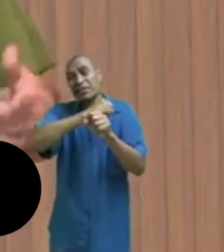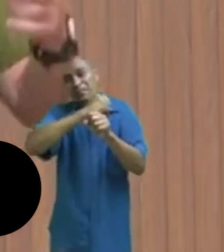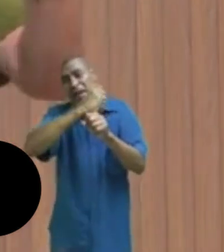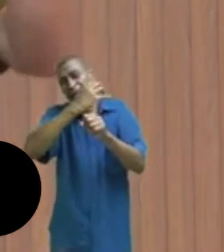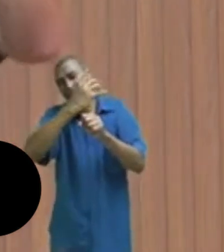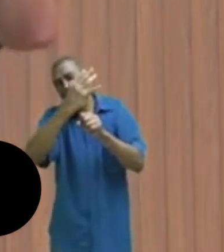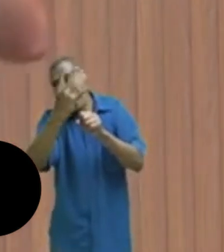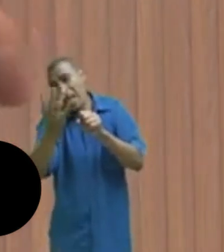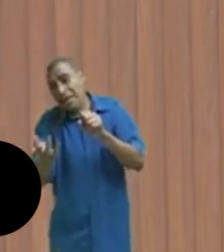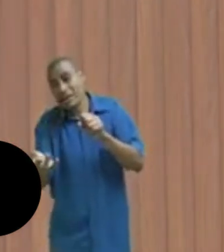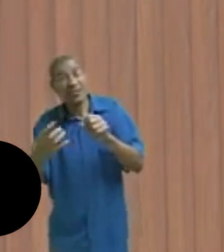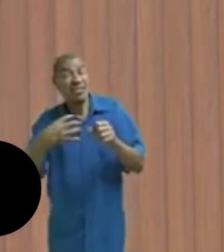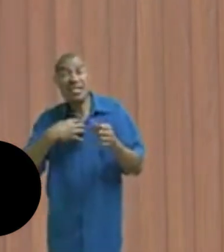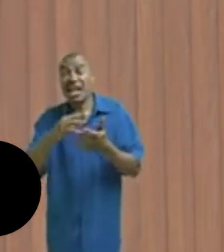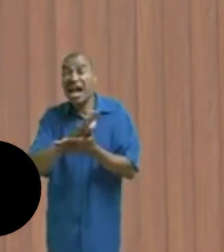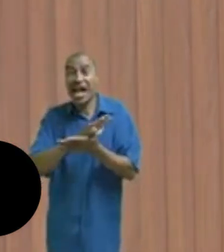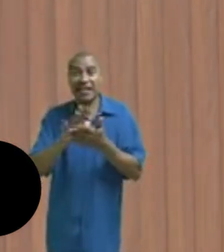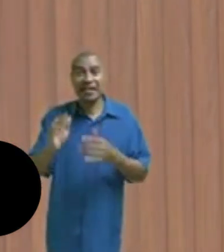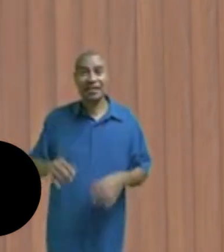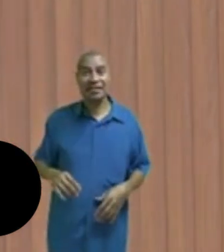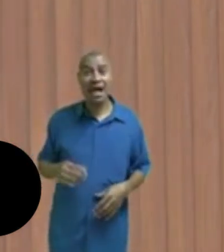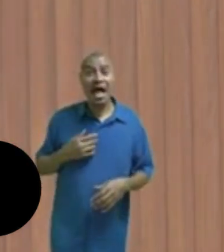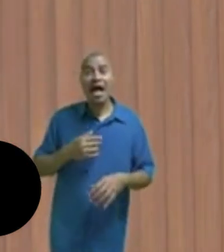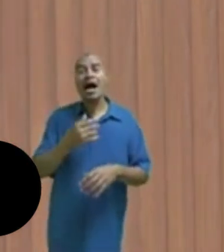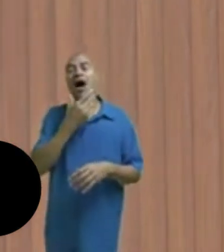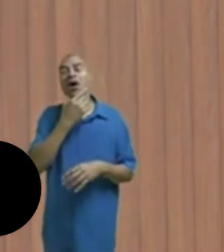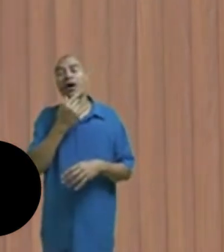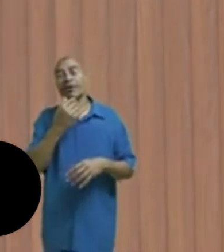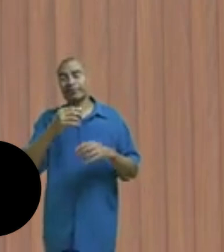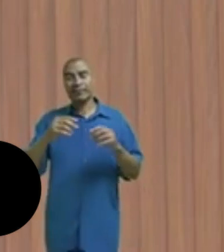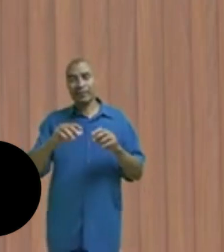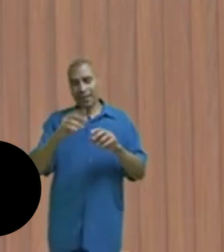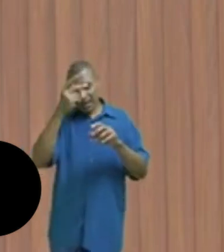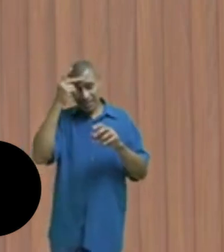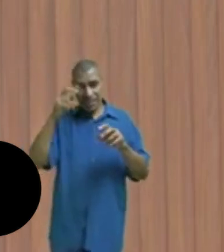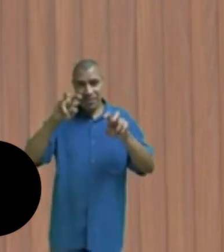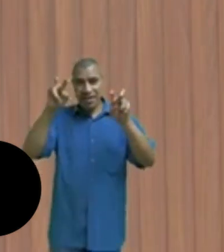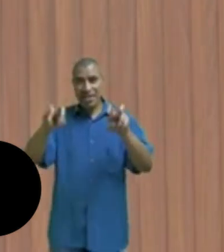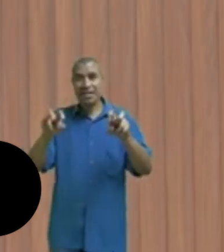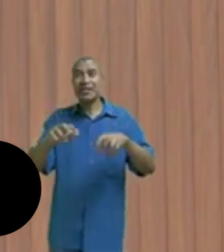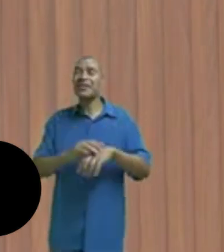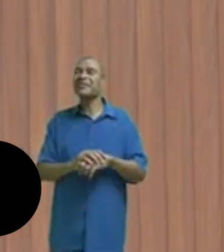E os irmãos diziam, aleluia, glória a Deus.